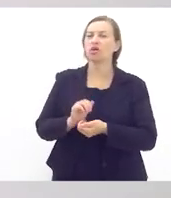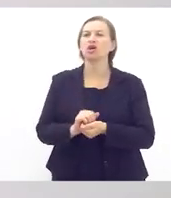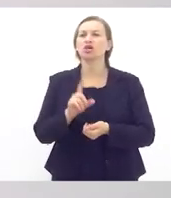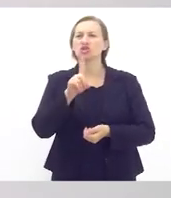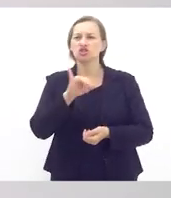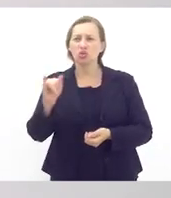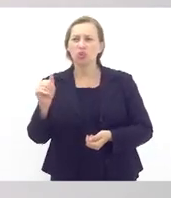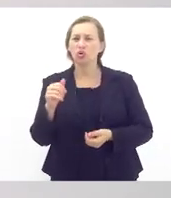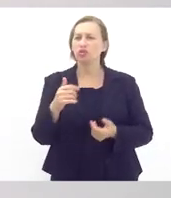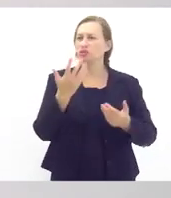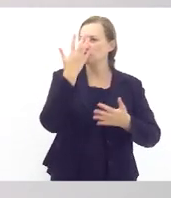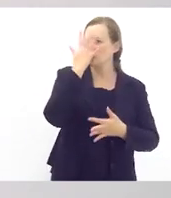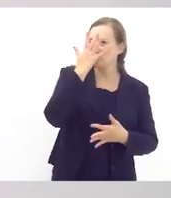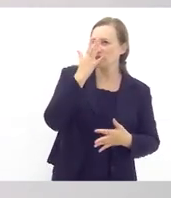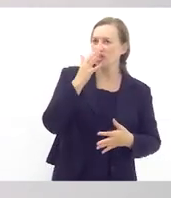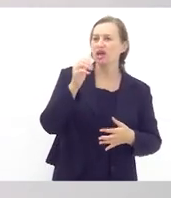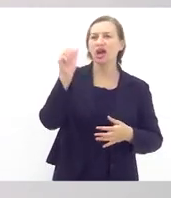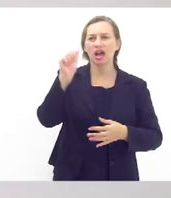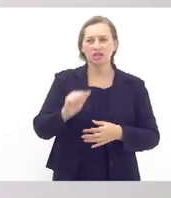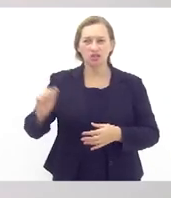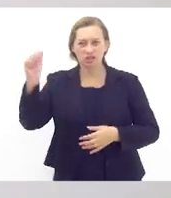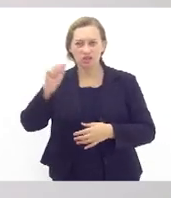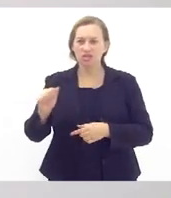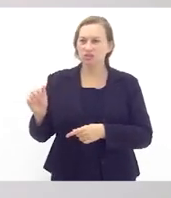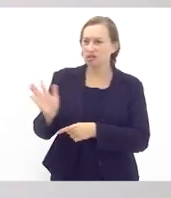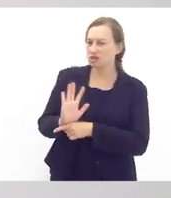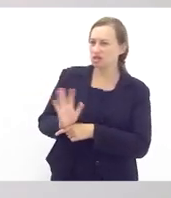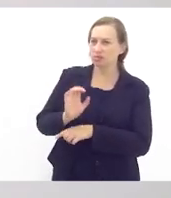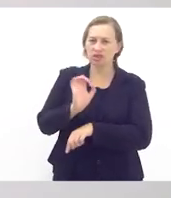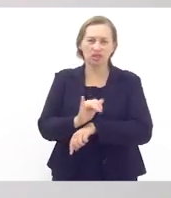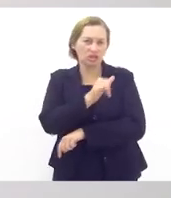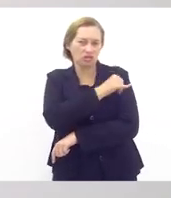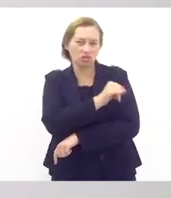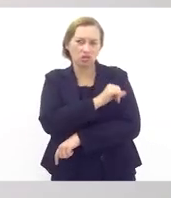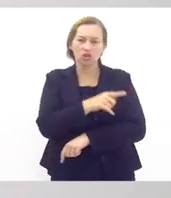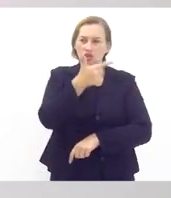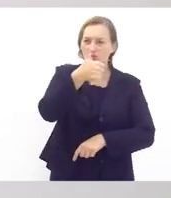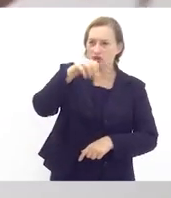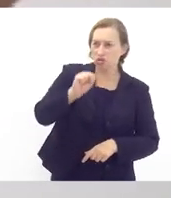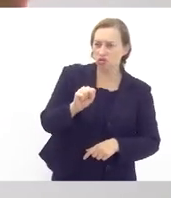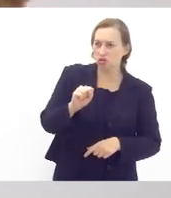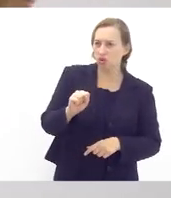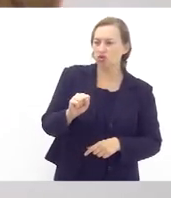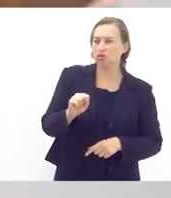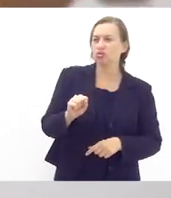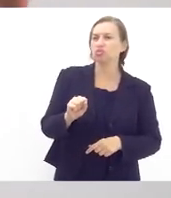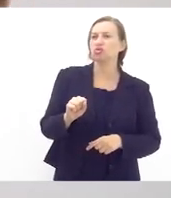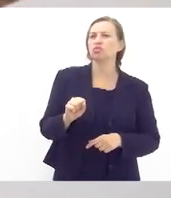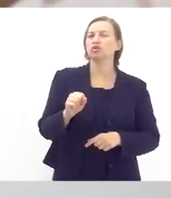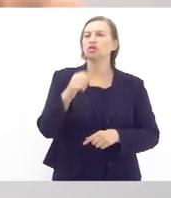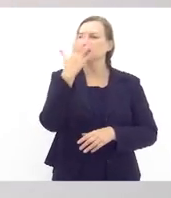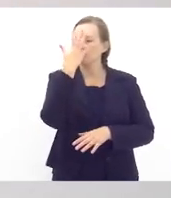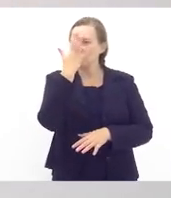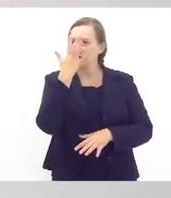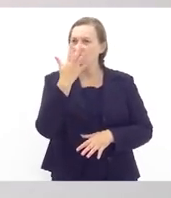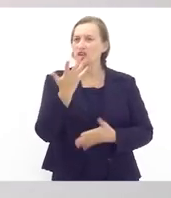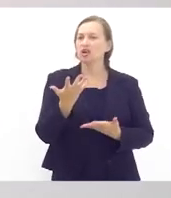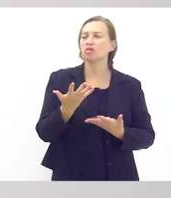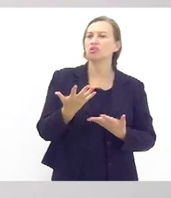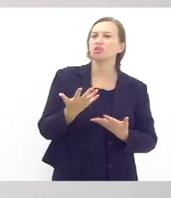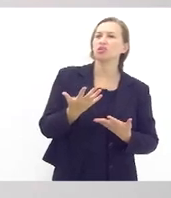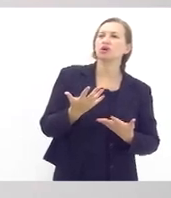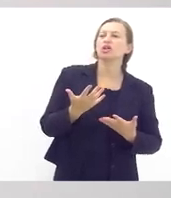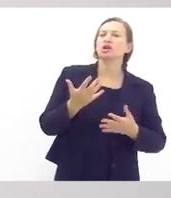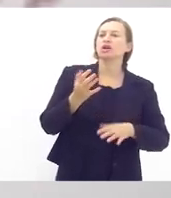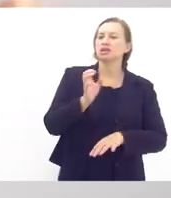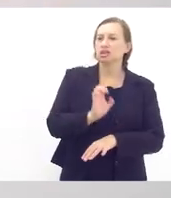é o a associação de cineclubes do Estado do Rio de Janeiro no dia 28/02 a associação de desenvolvedores de jogos do Estado